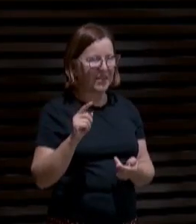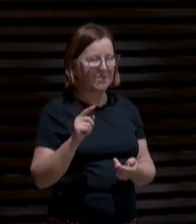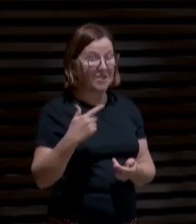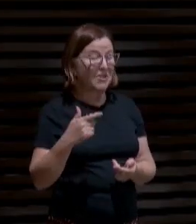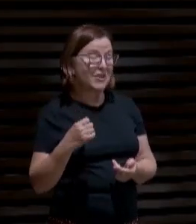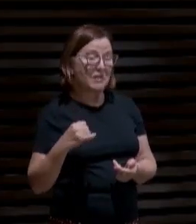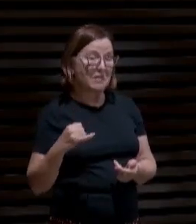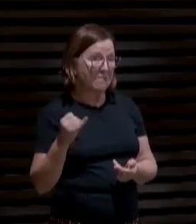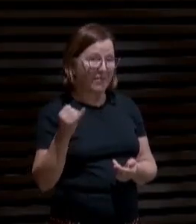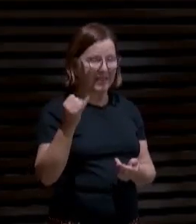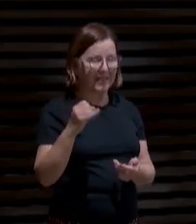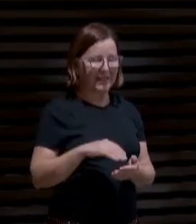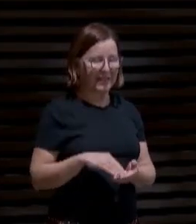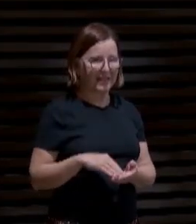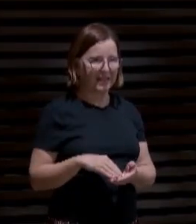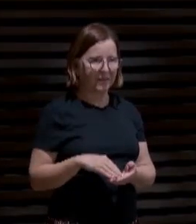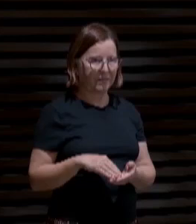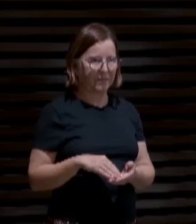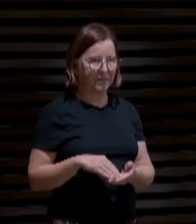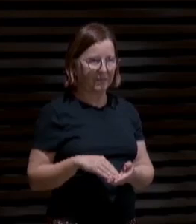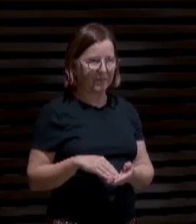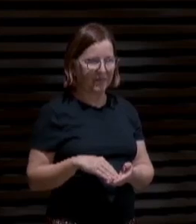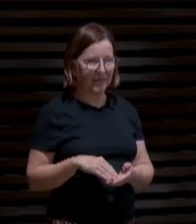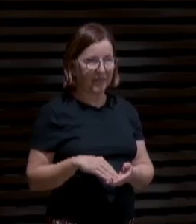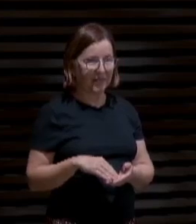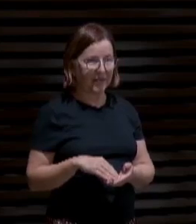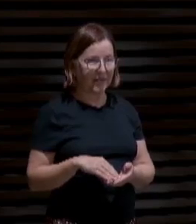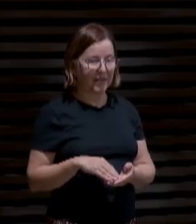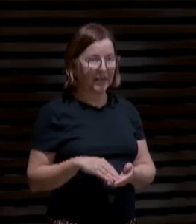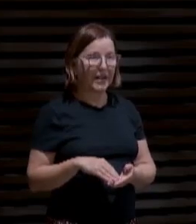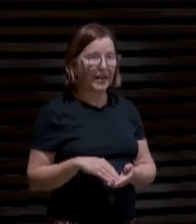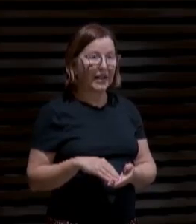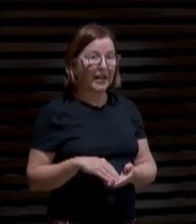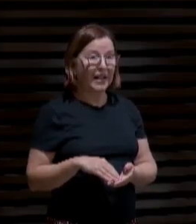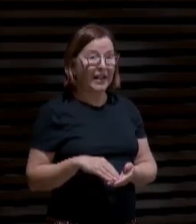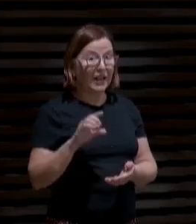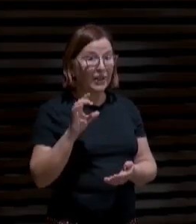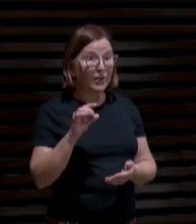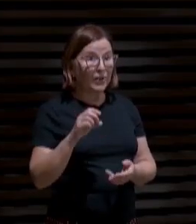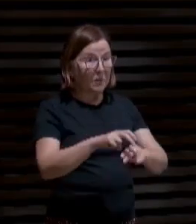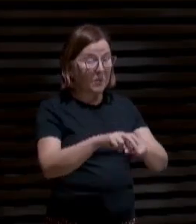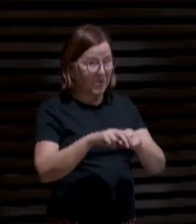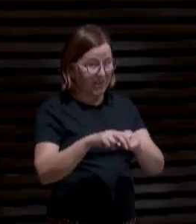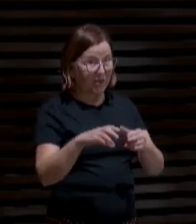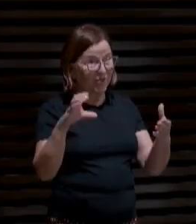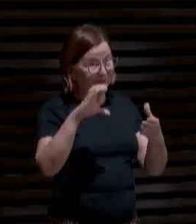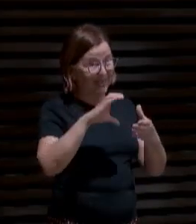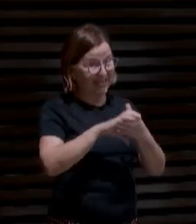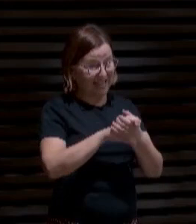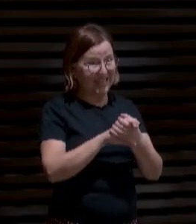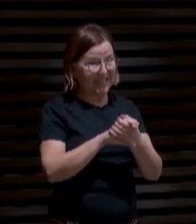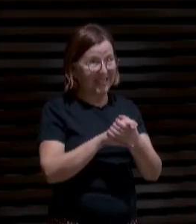se não fosse por suas influentes conexões através de um casamento, ele nunca teria chegado ao cargo